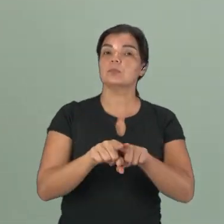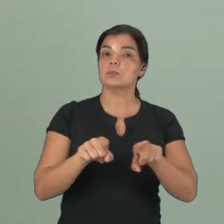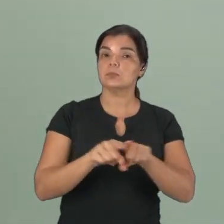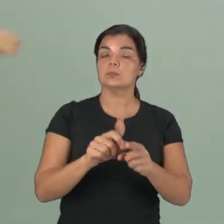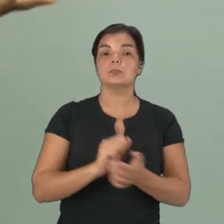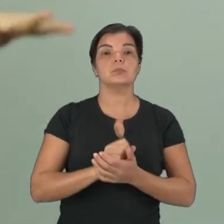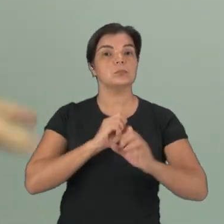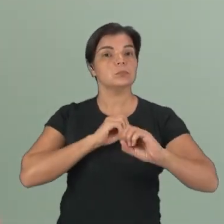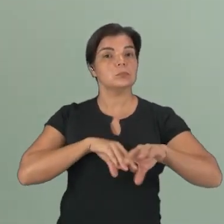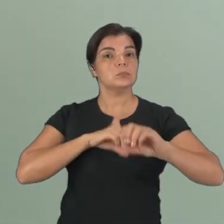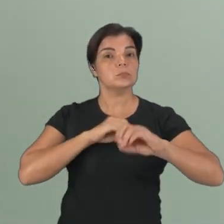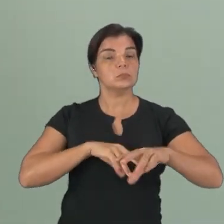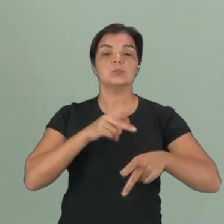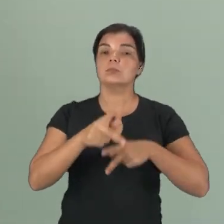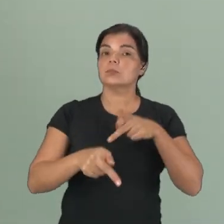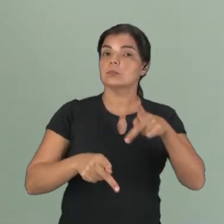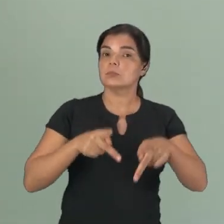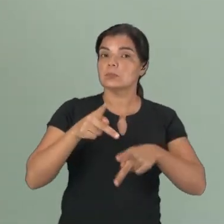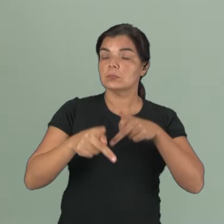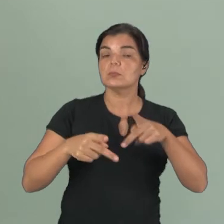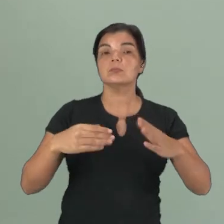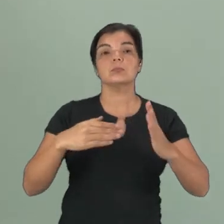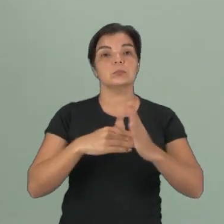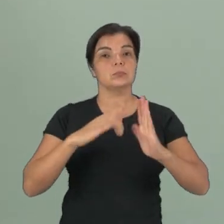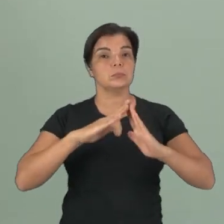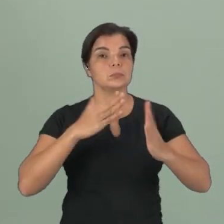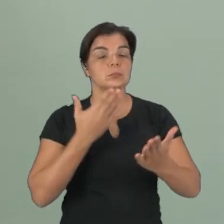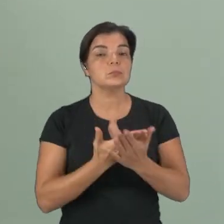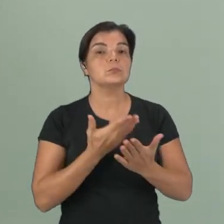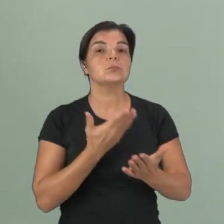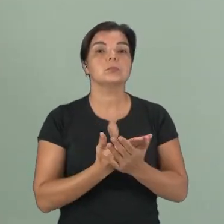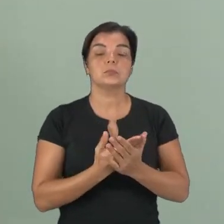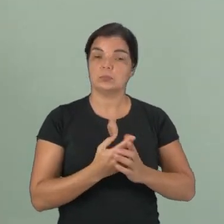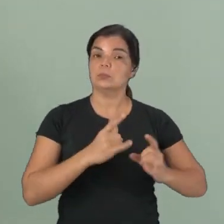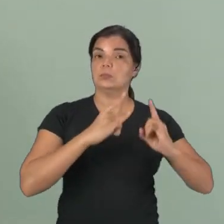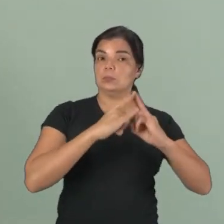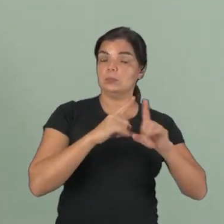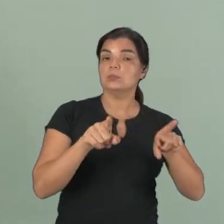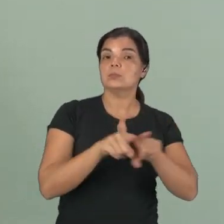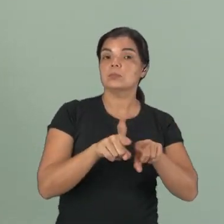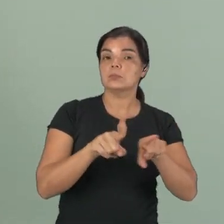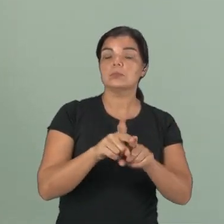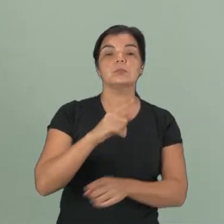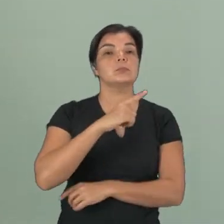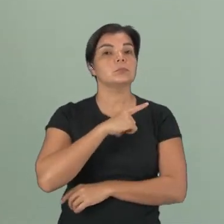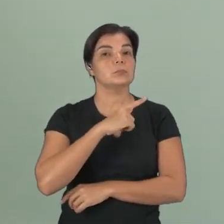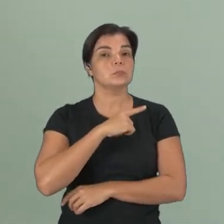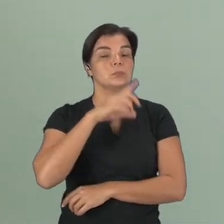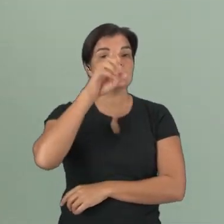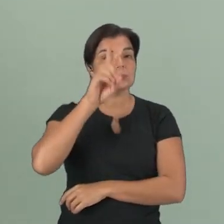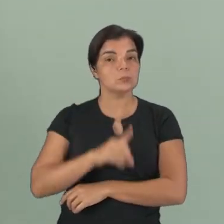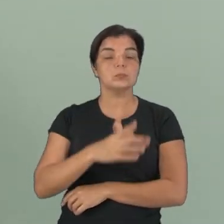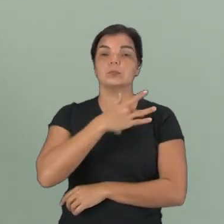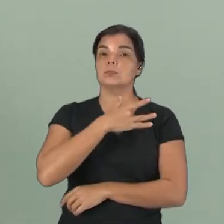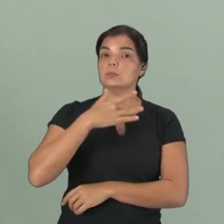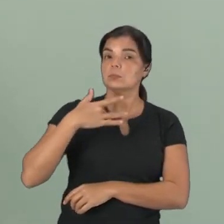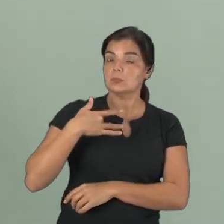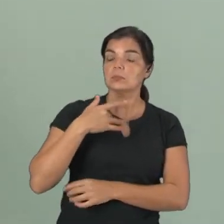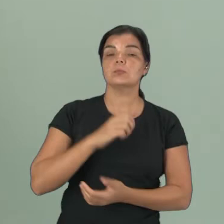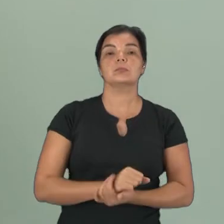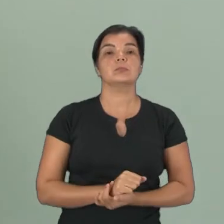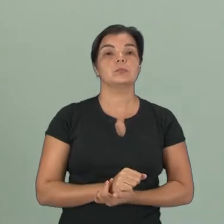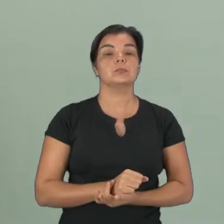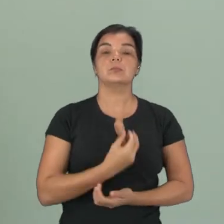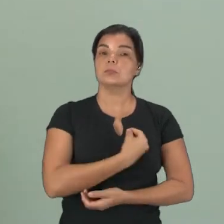direito à educação dessas populações, a ter escolas em suas aldeias. A gente tem o direito à saúde, a